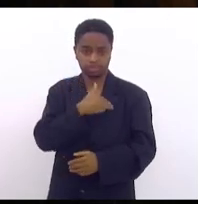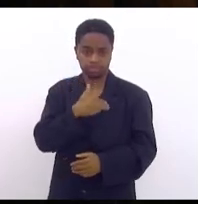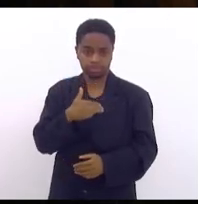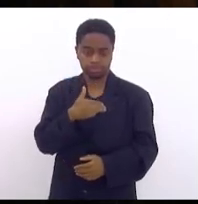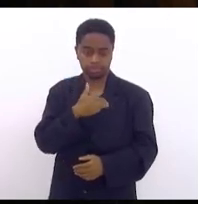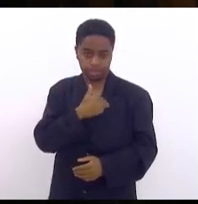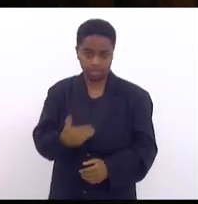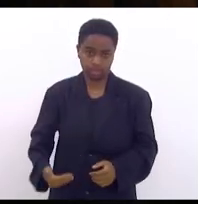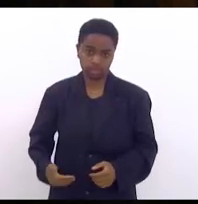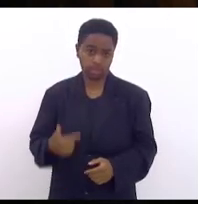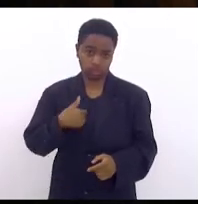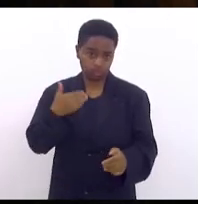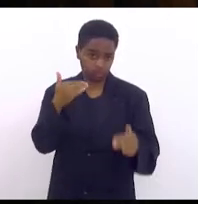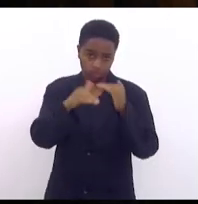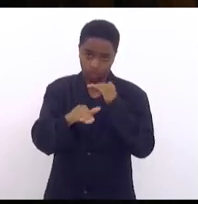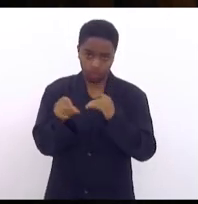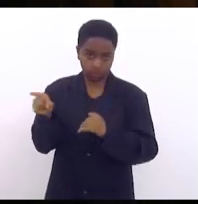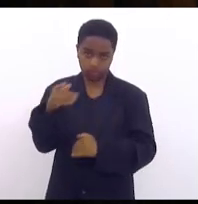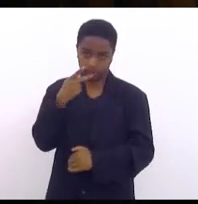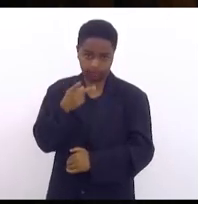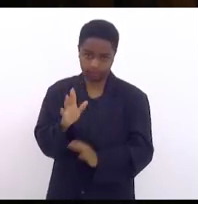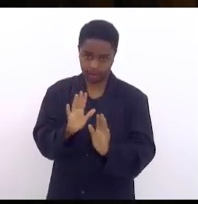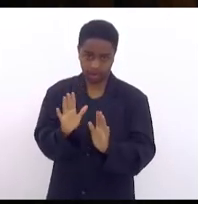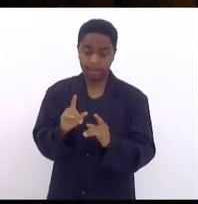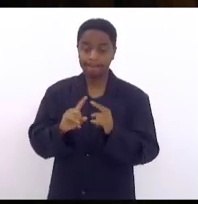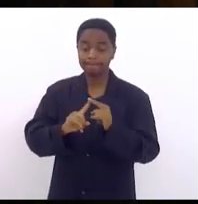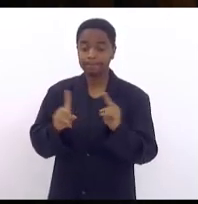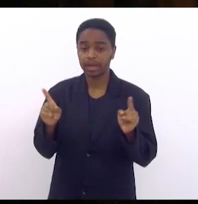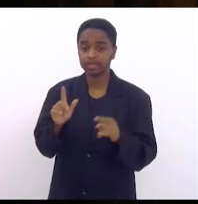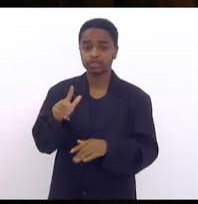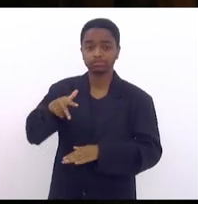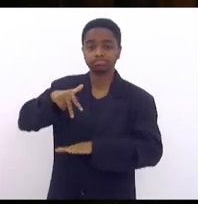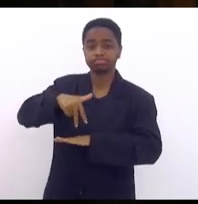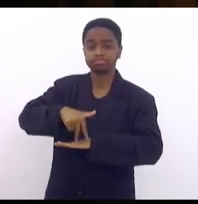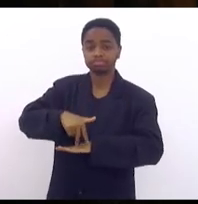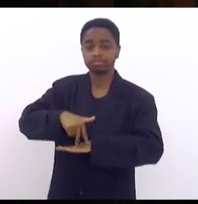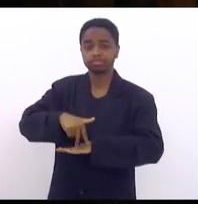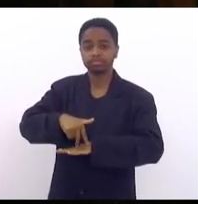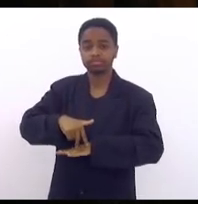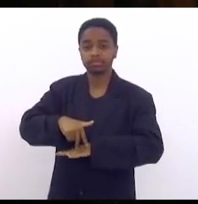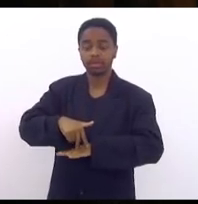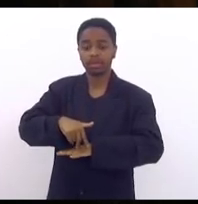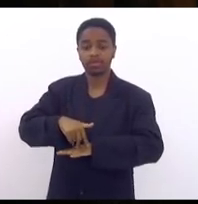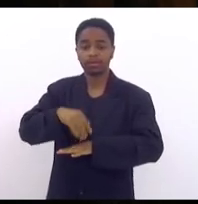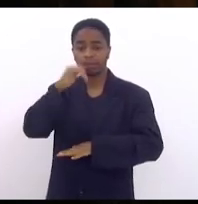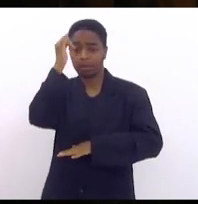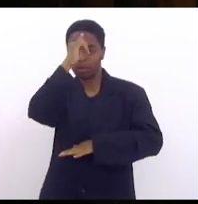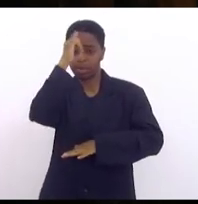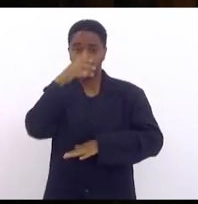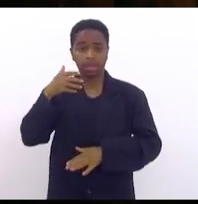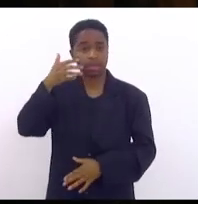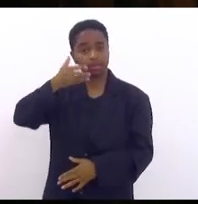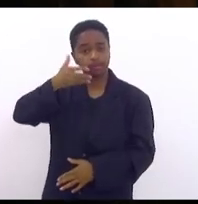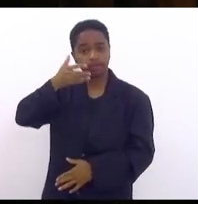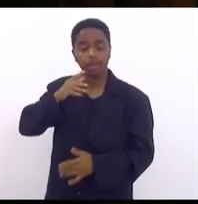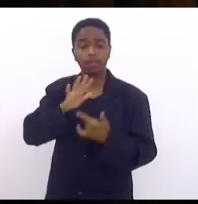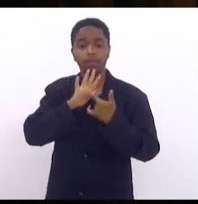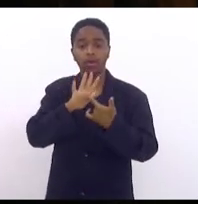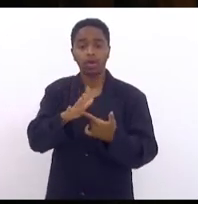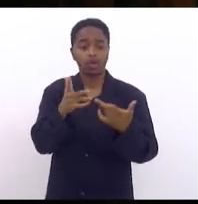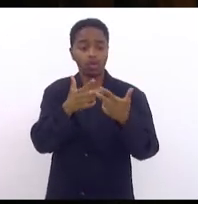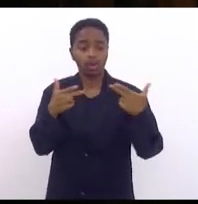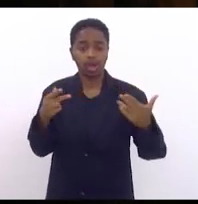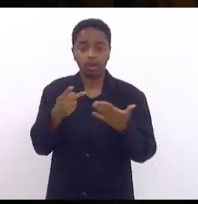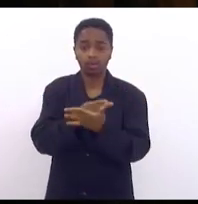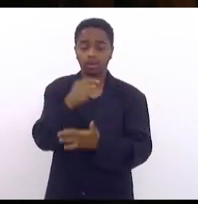a Deus, de tudo que ele fala. Mas veio aqui a esse microfone fazer graça, dizer que o que está acontecendo no Rio